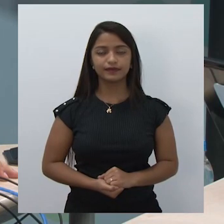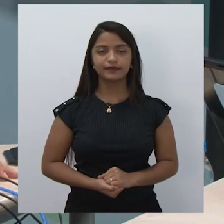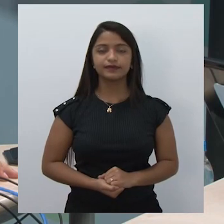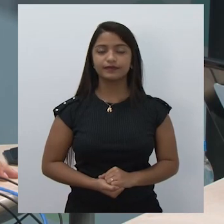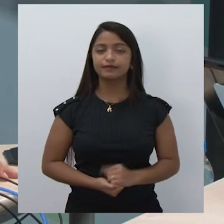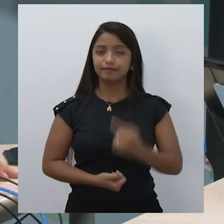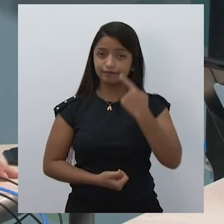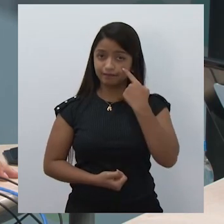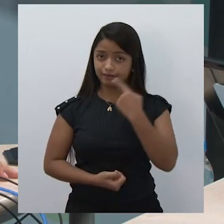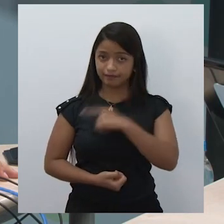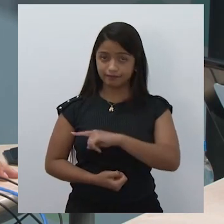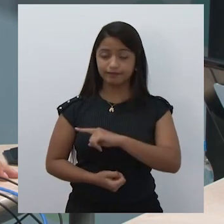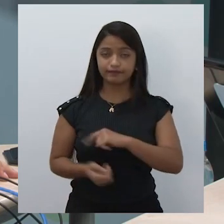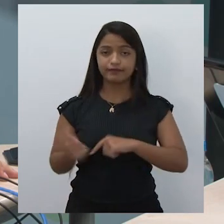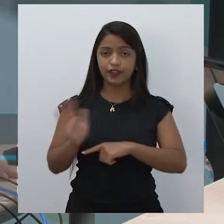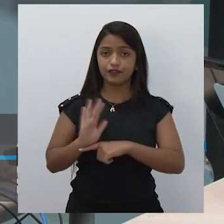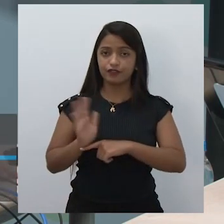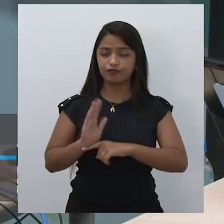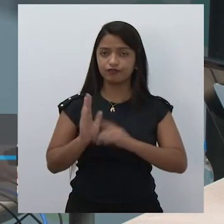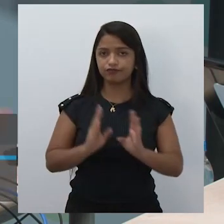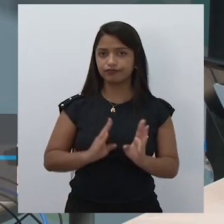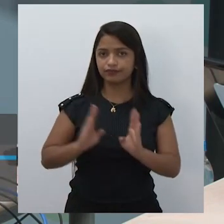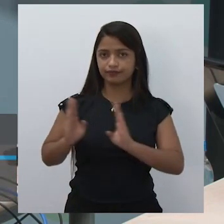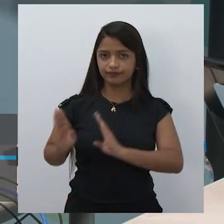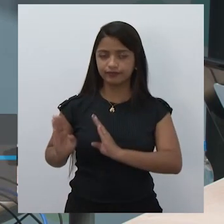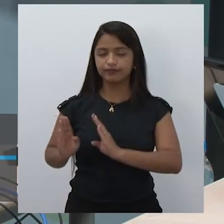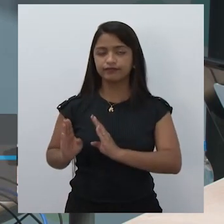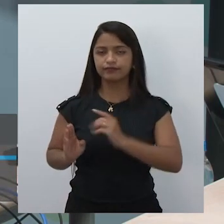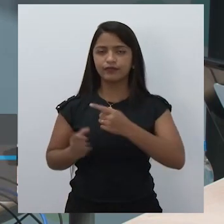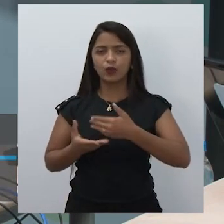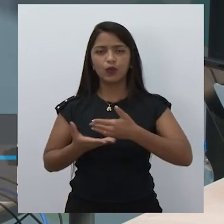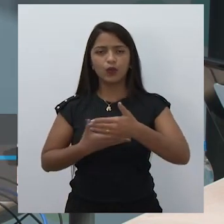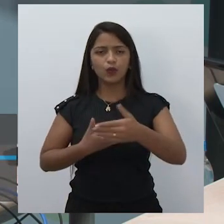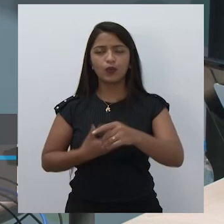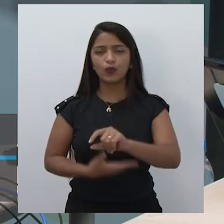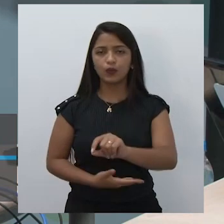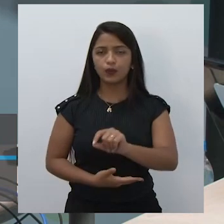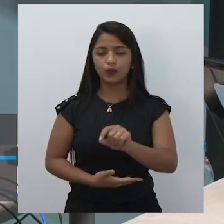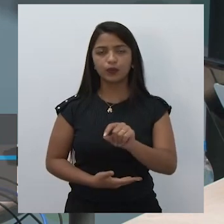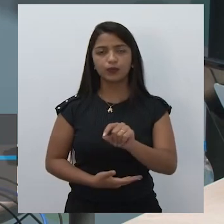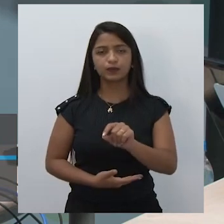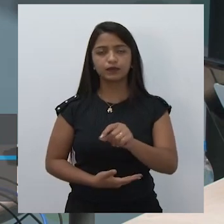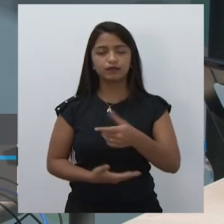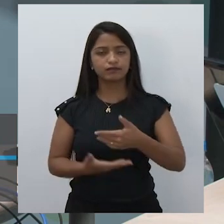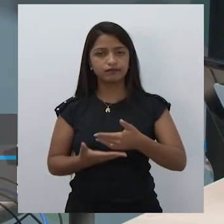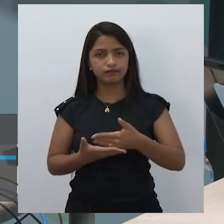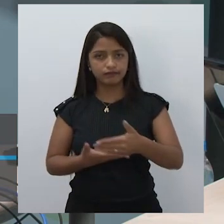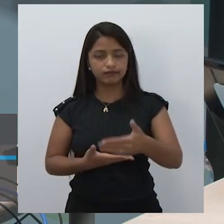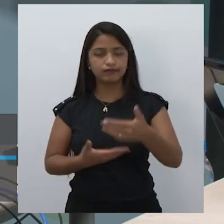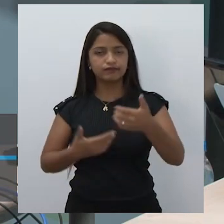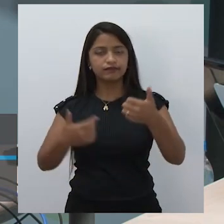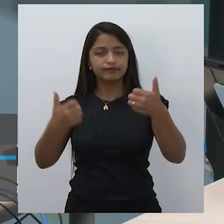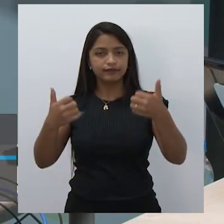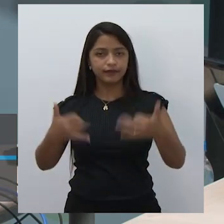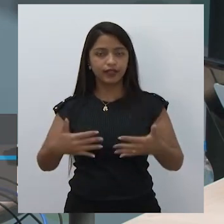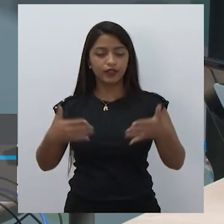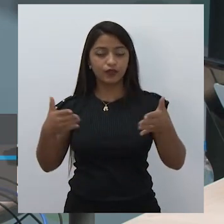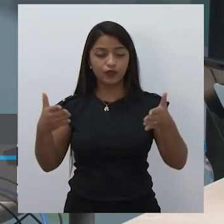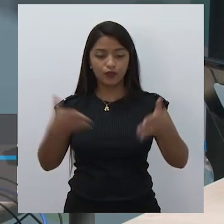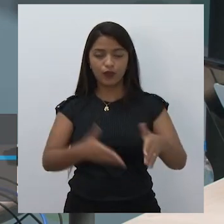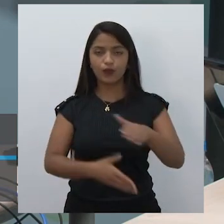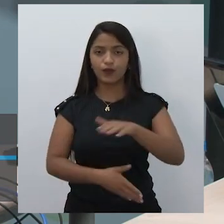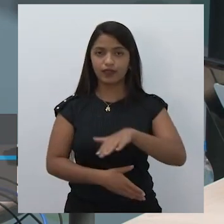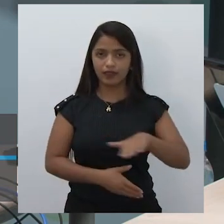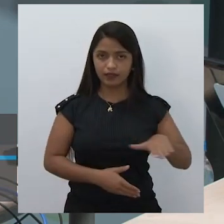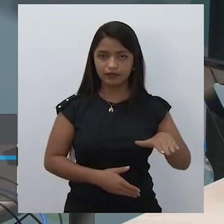Vocês viram esse vídeo, né? Ele começa com uma pegada um pouco de criança, né? Vai falar das fases